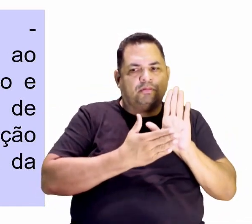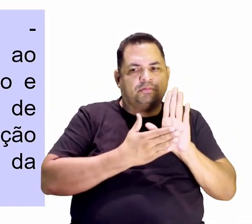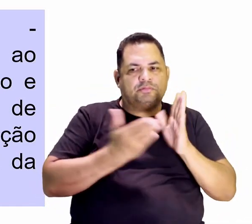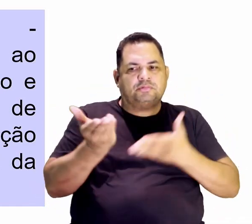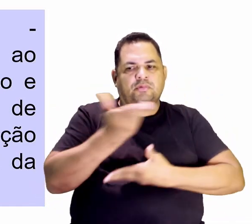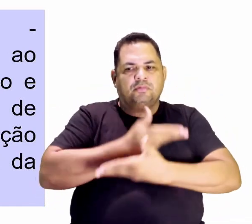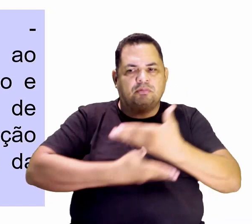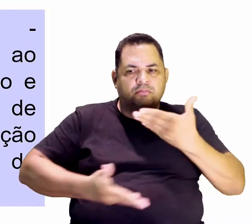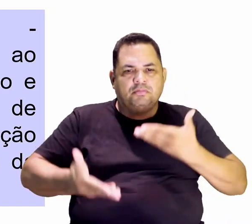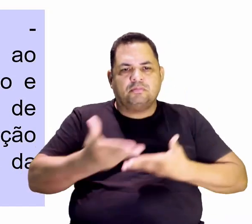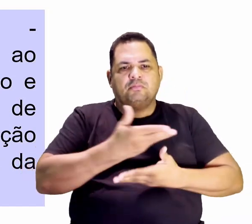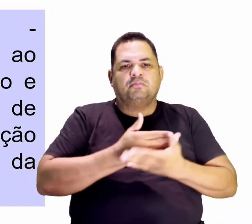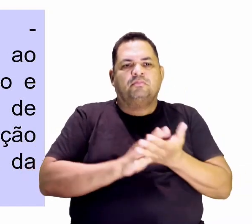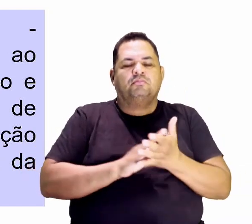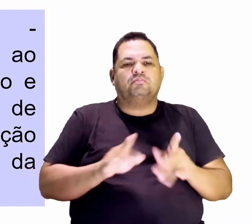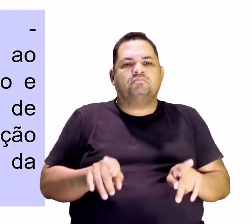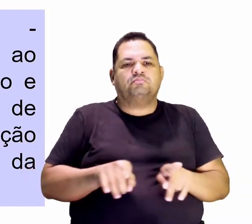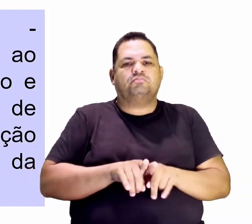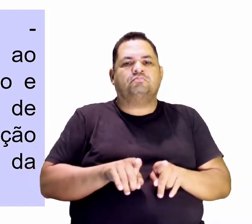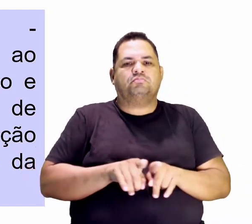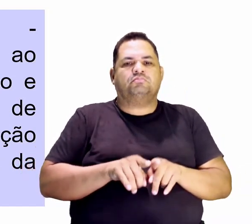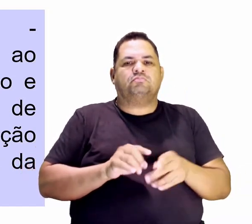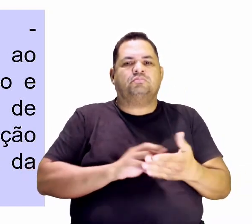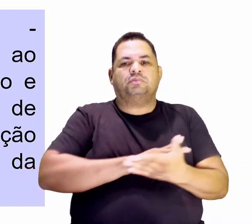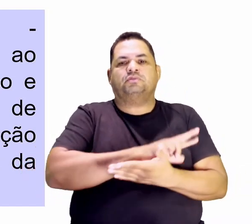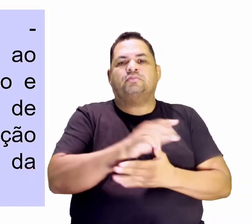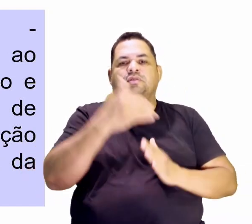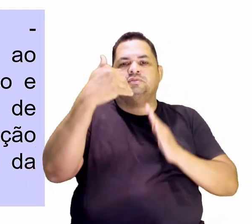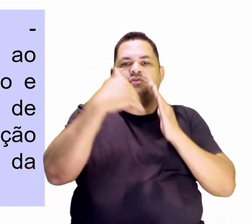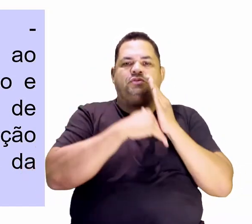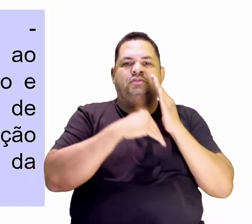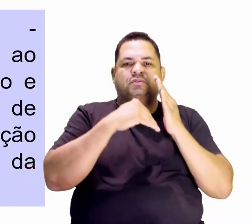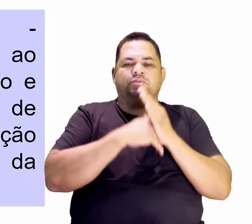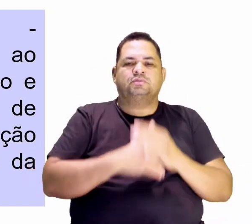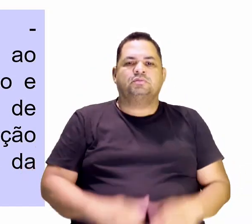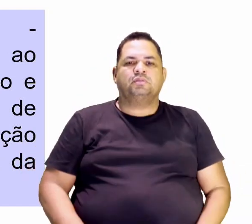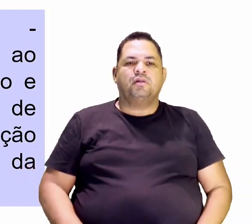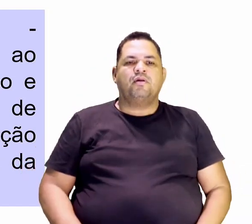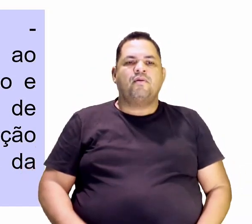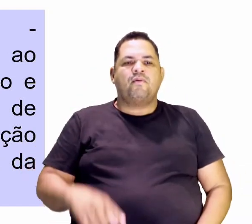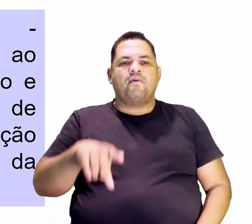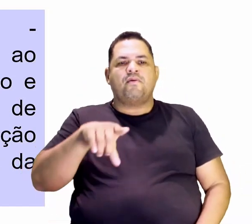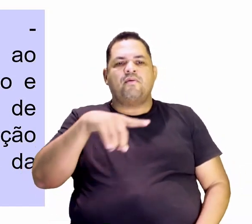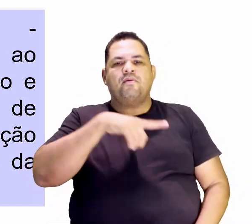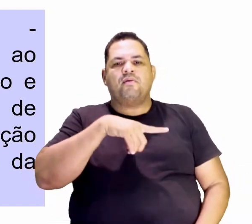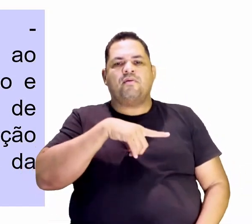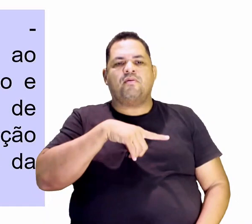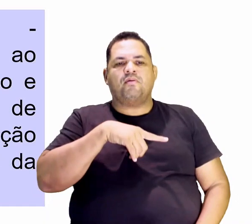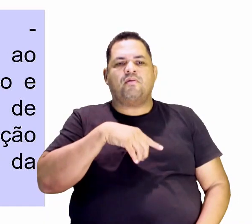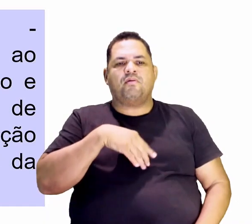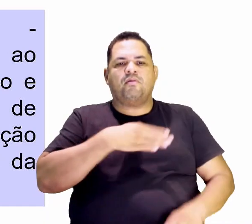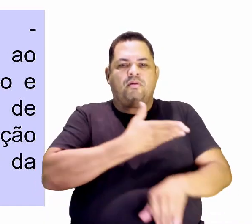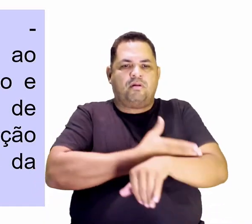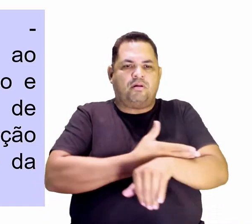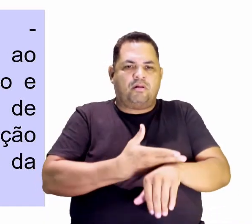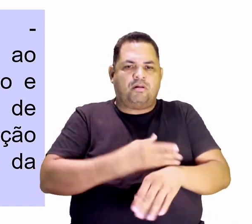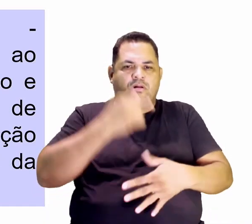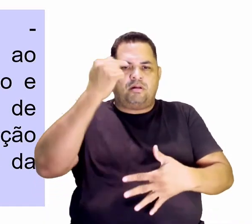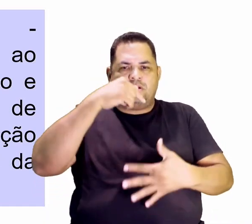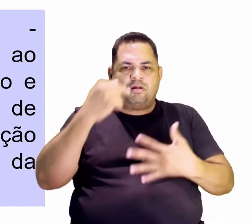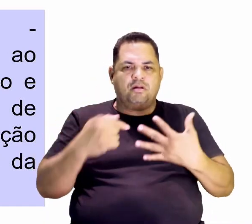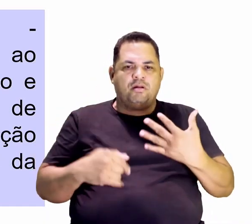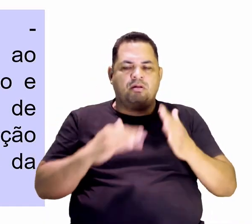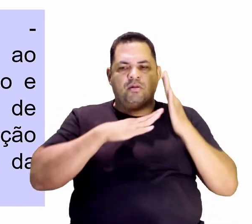gente está falando aí de um compartilhamento de códigos. Certo? Tem também os hábitos e os elementos estéticos, né?